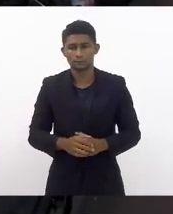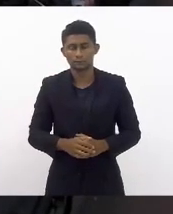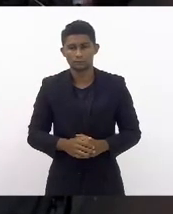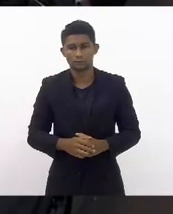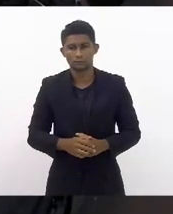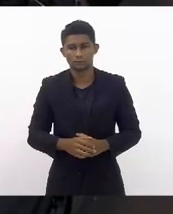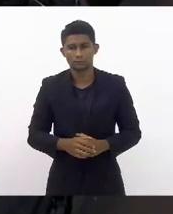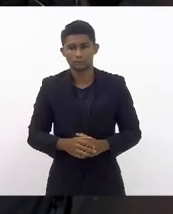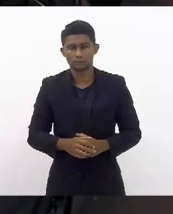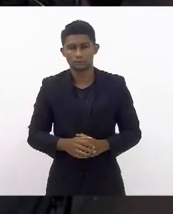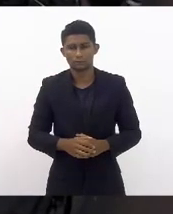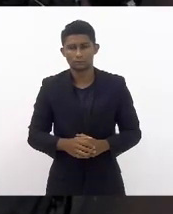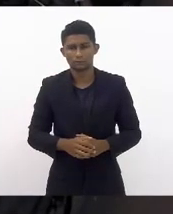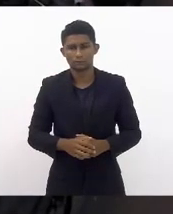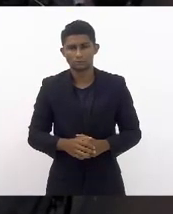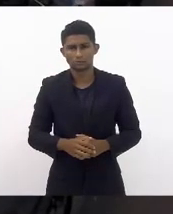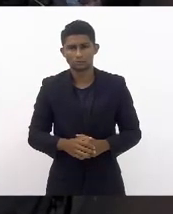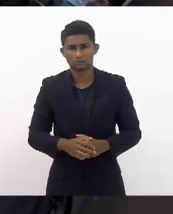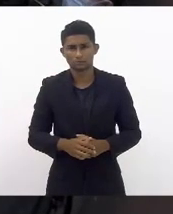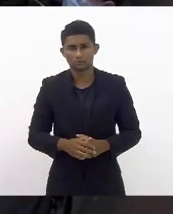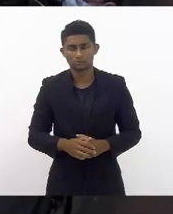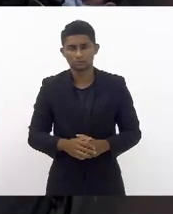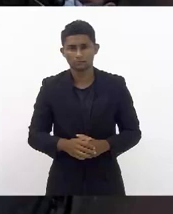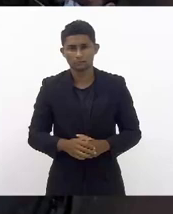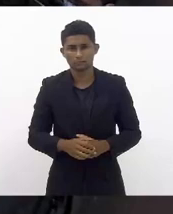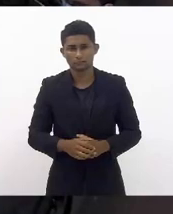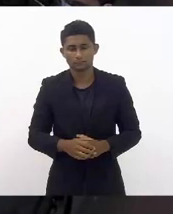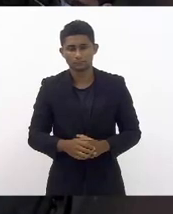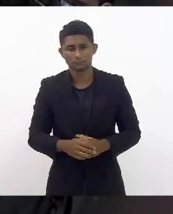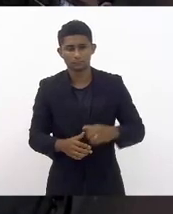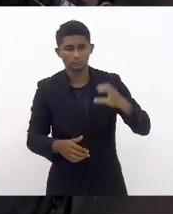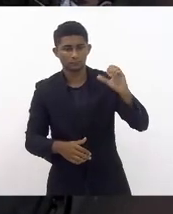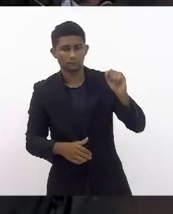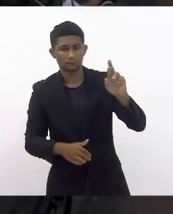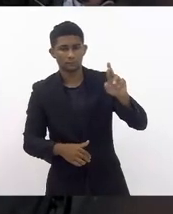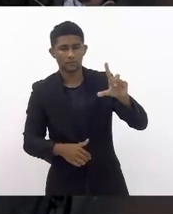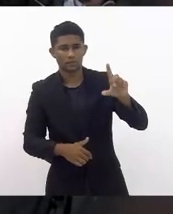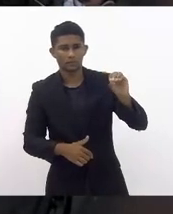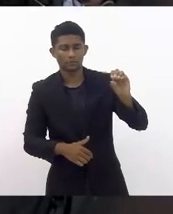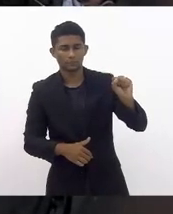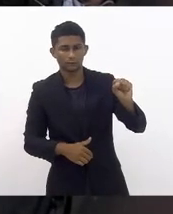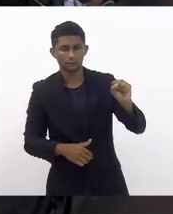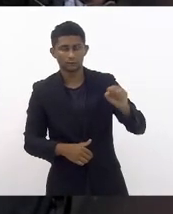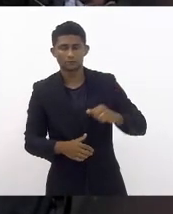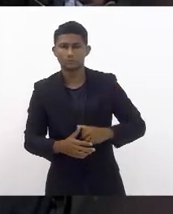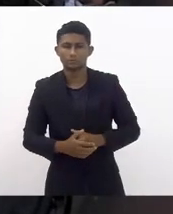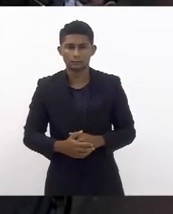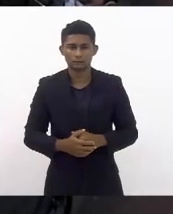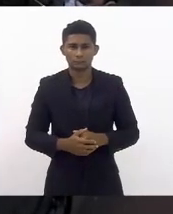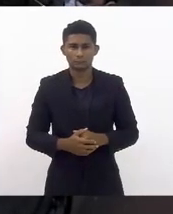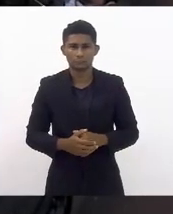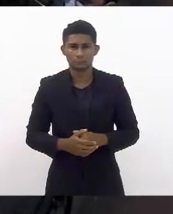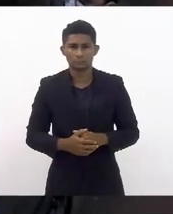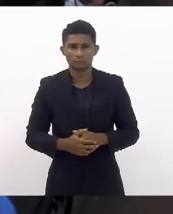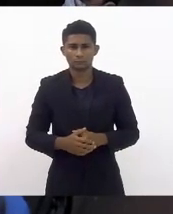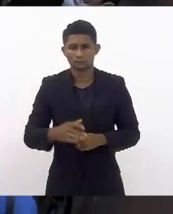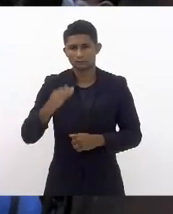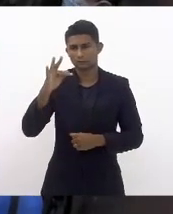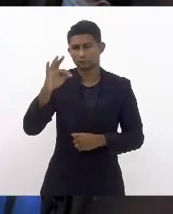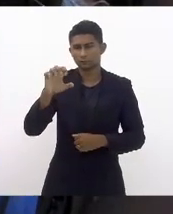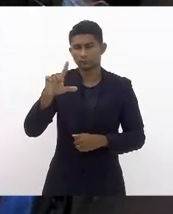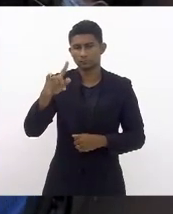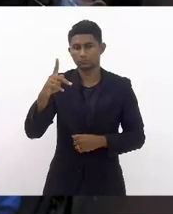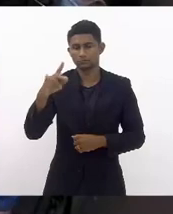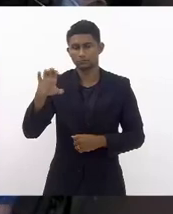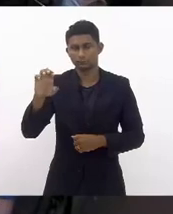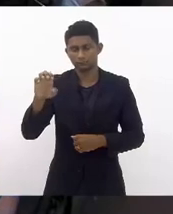deputado Bruno Dauari, deputado delegado Carlos Augusto, deputado delegado Carlos Augusto, deputado Felipe